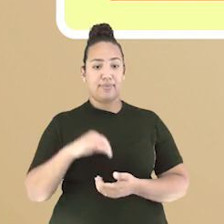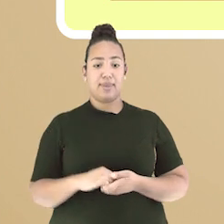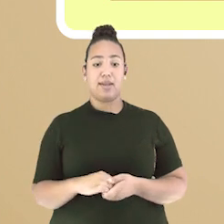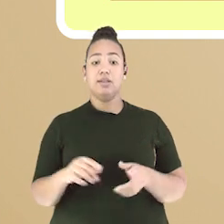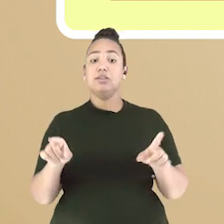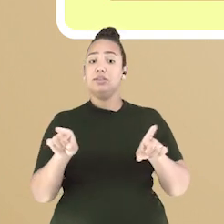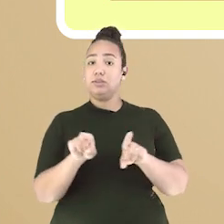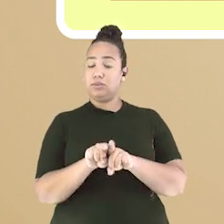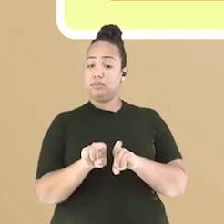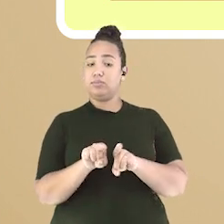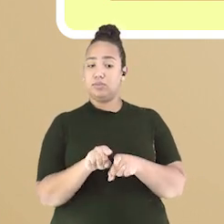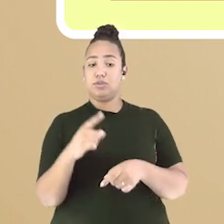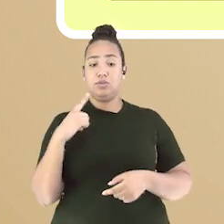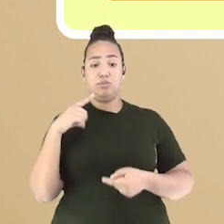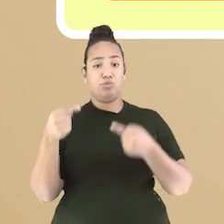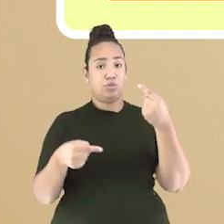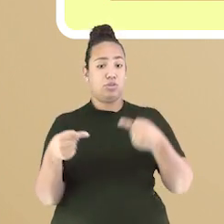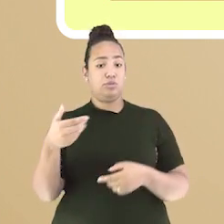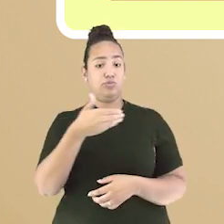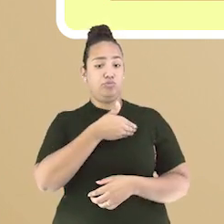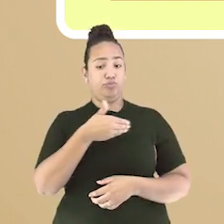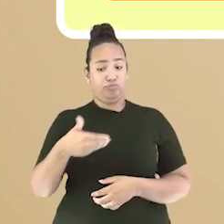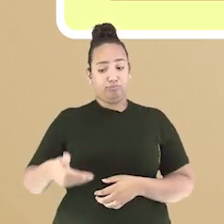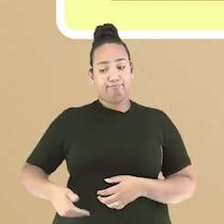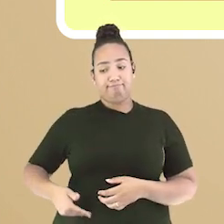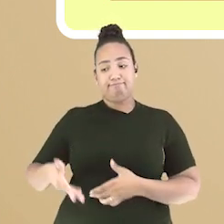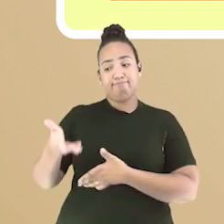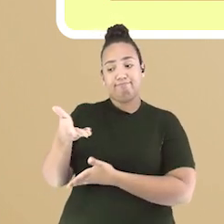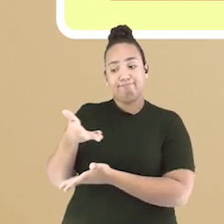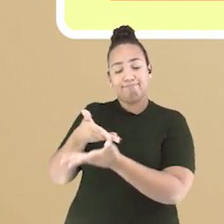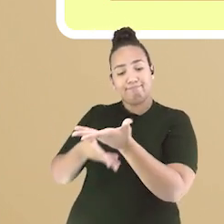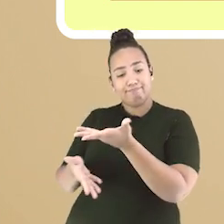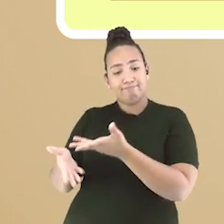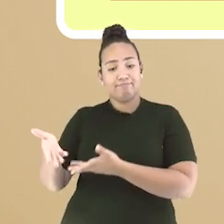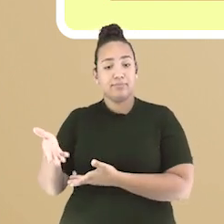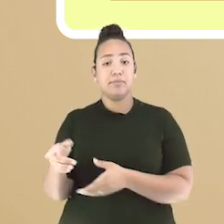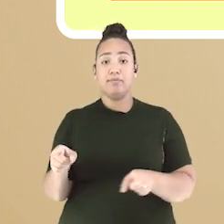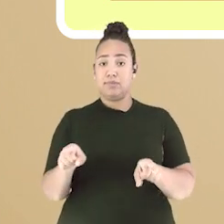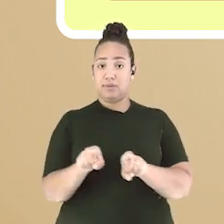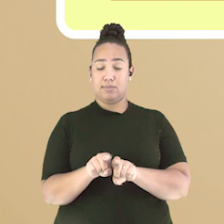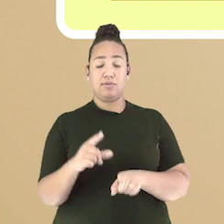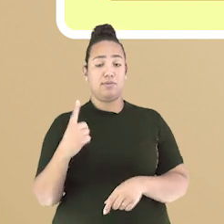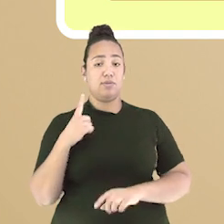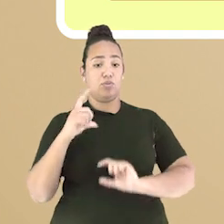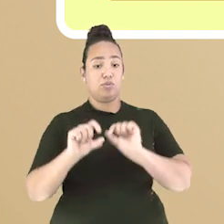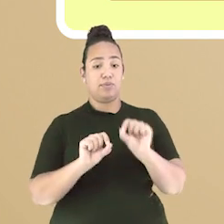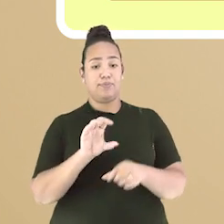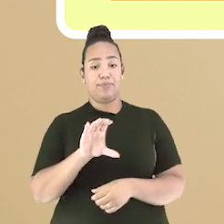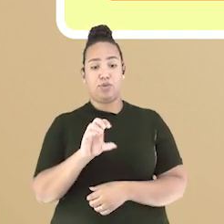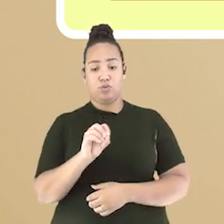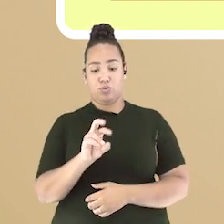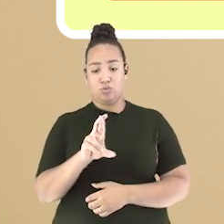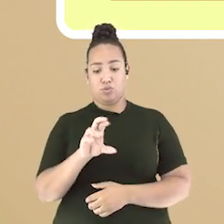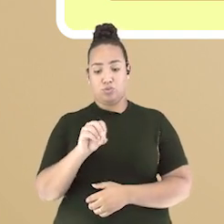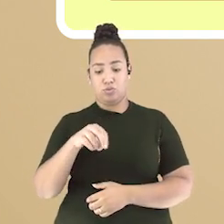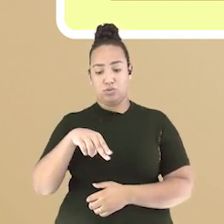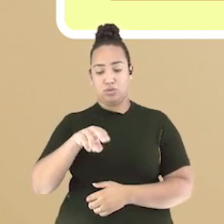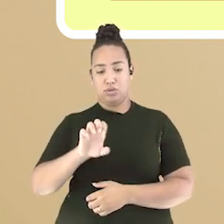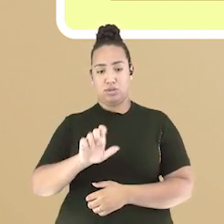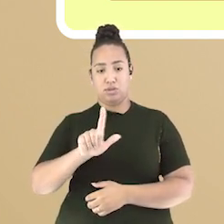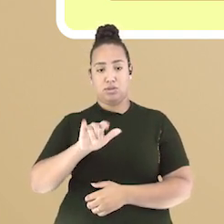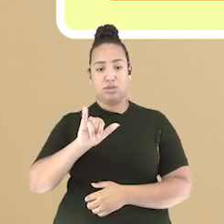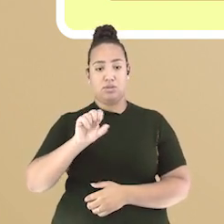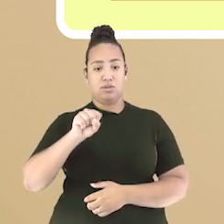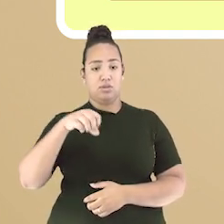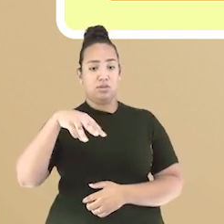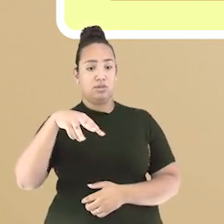dos governadores, que era uma espécie de troca de favores. Vai surgir também o coronelismo, que acontecerá